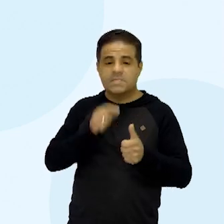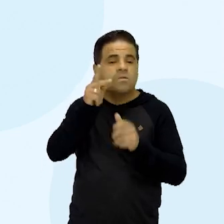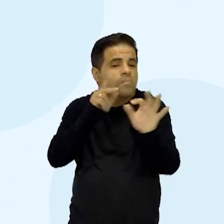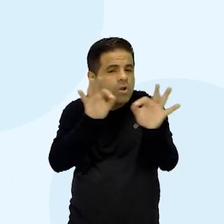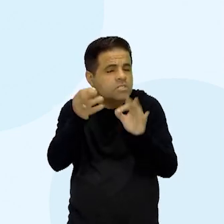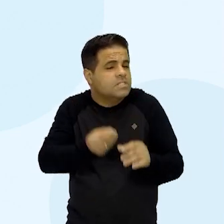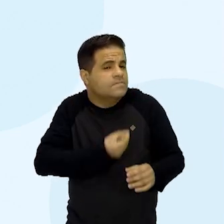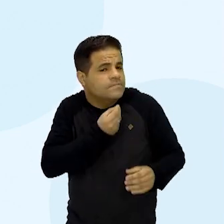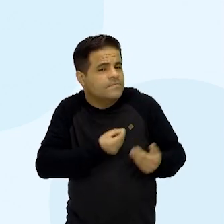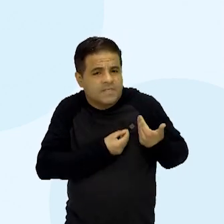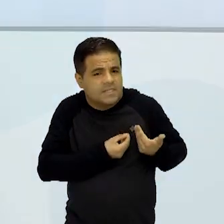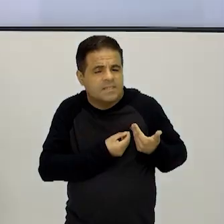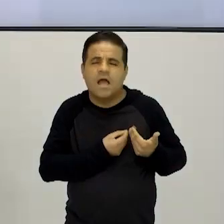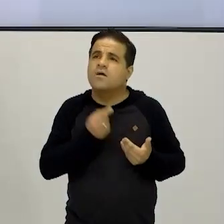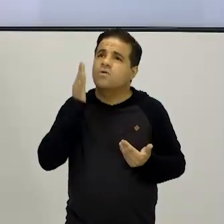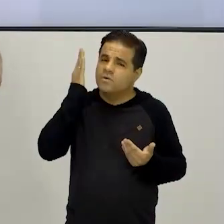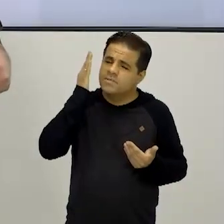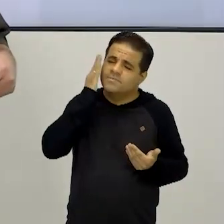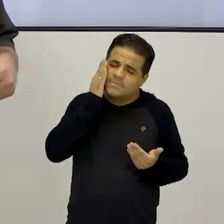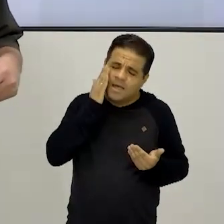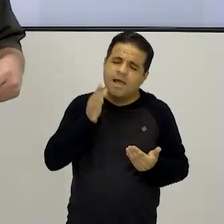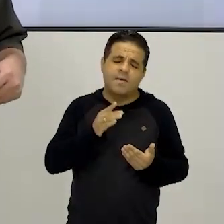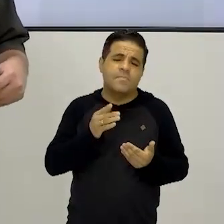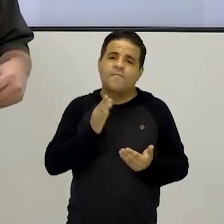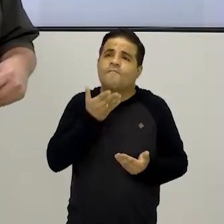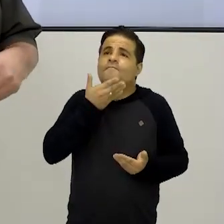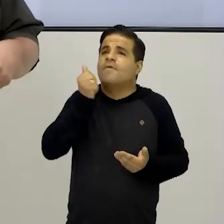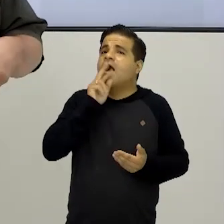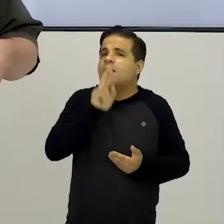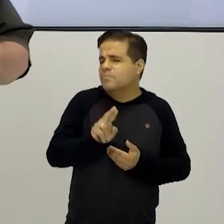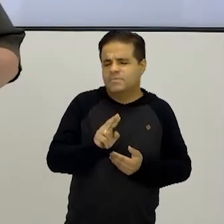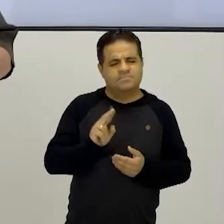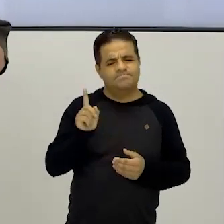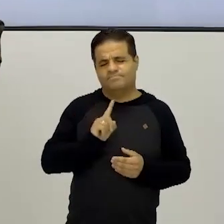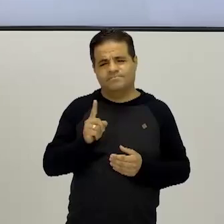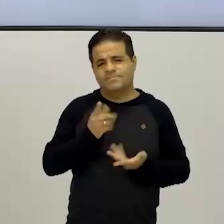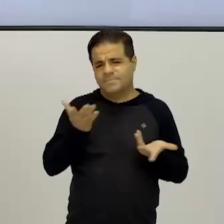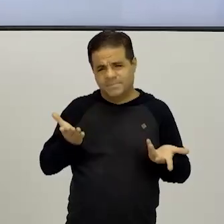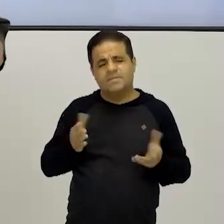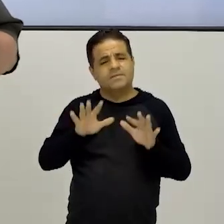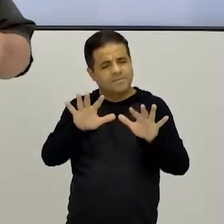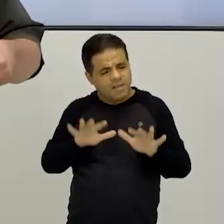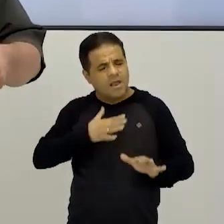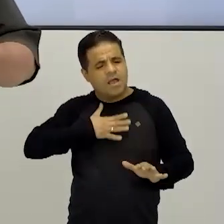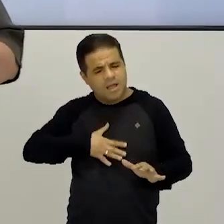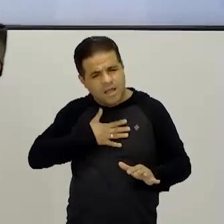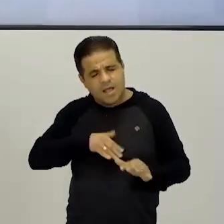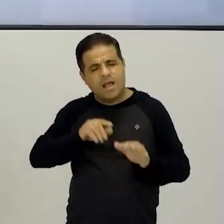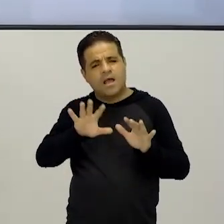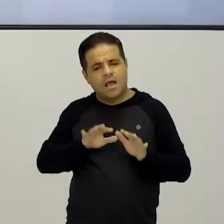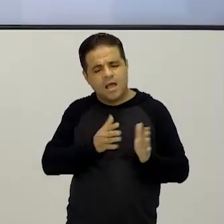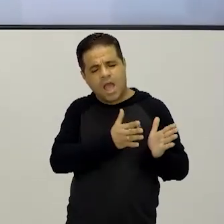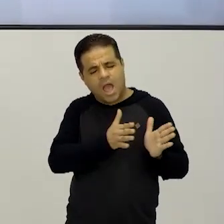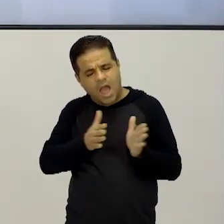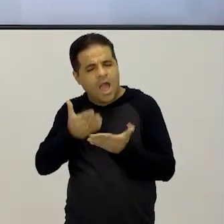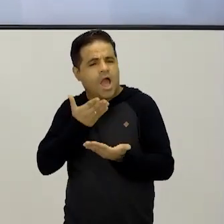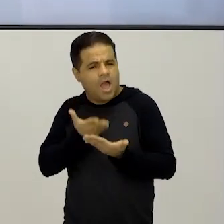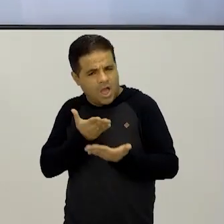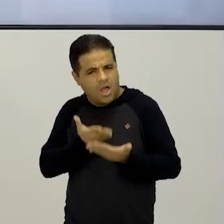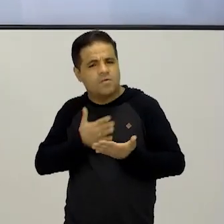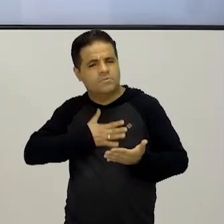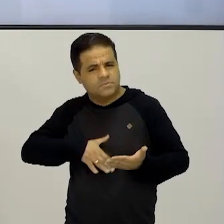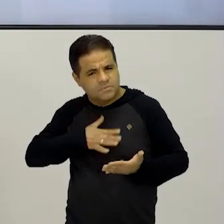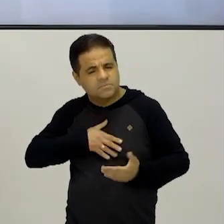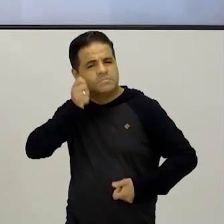de vida, né? A gente sabe que não é uma coisa fácil de responder, então, take your time. Vai respondendo aí no decorrer da aula, lembrou do que